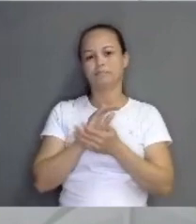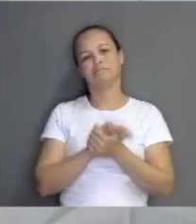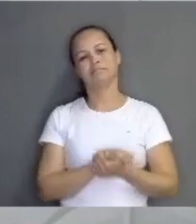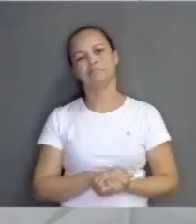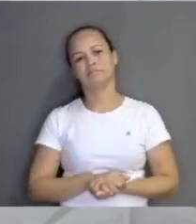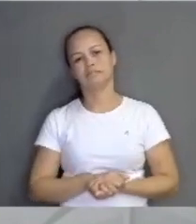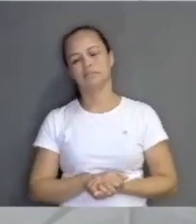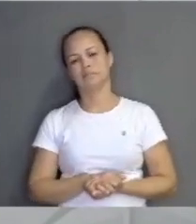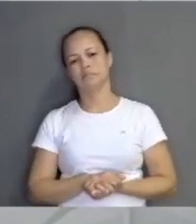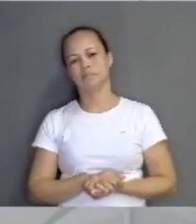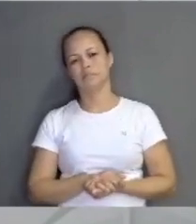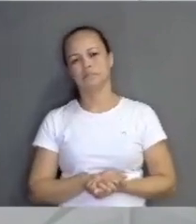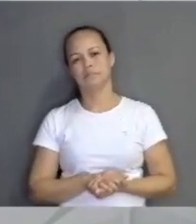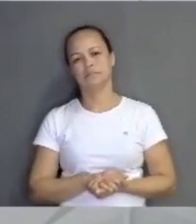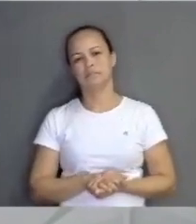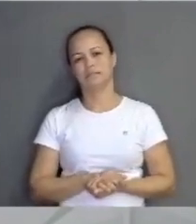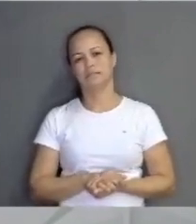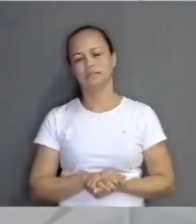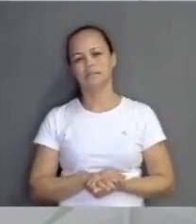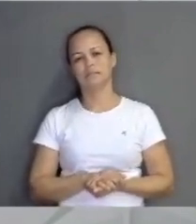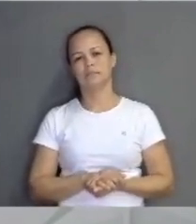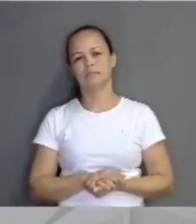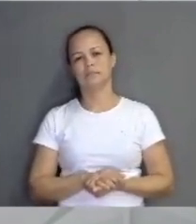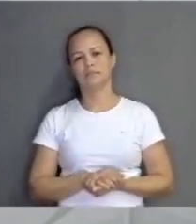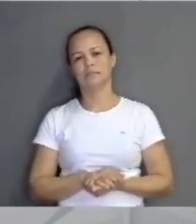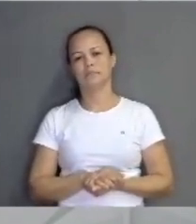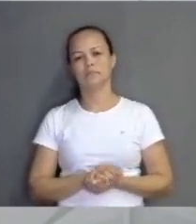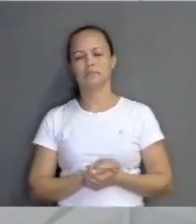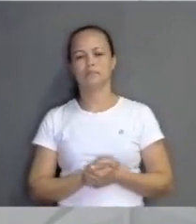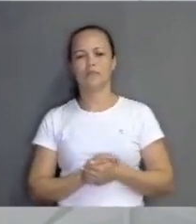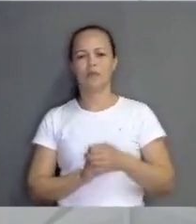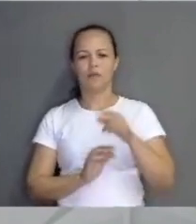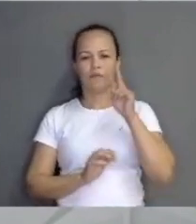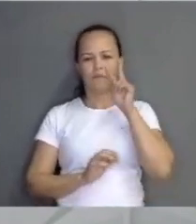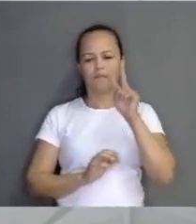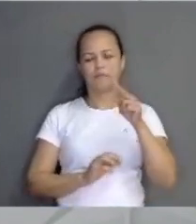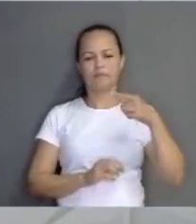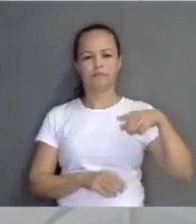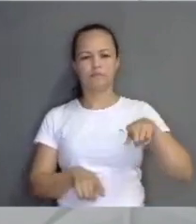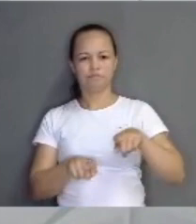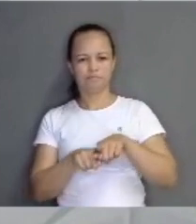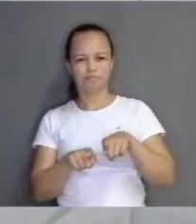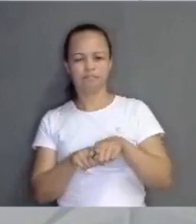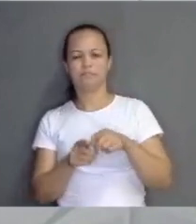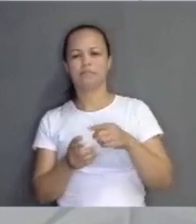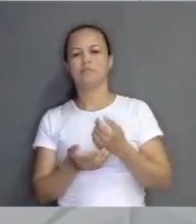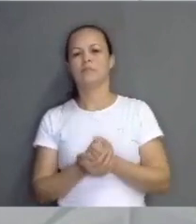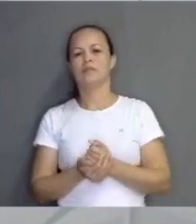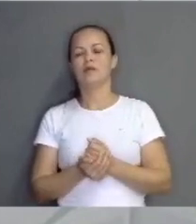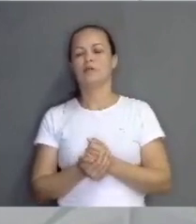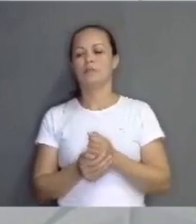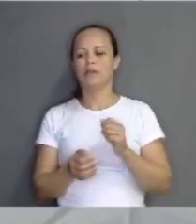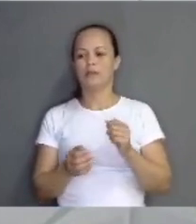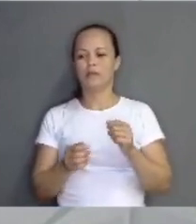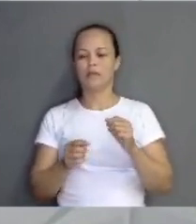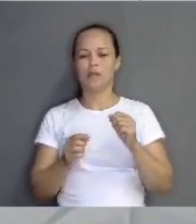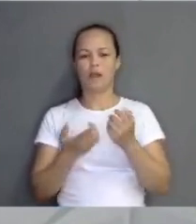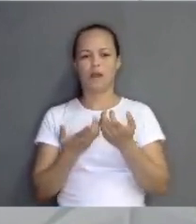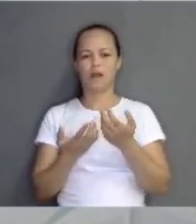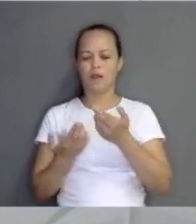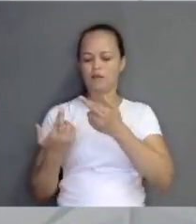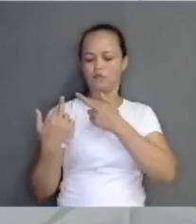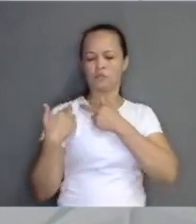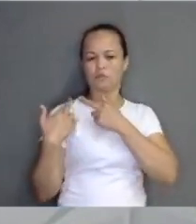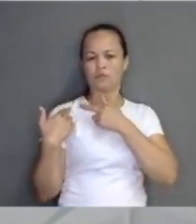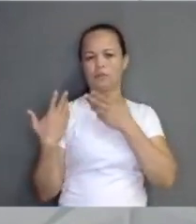Vimos também a função social dos grupos, ou seja, qual é a função dele? A